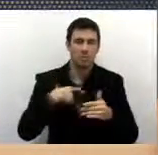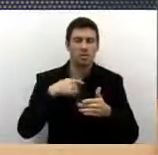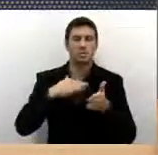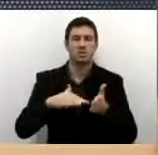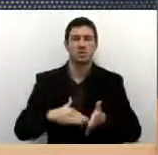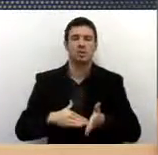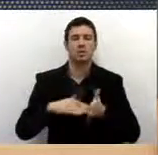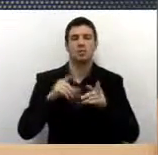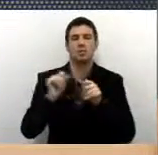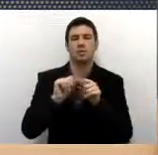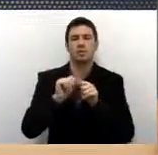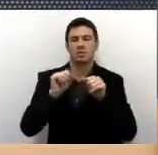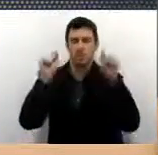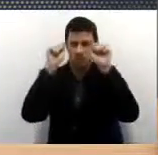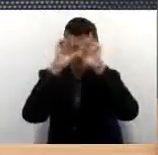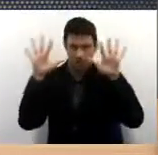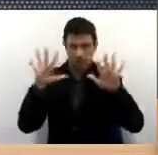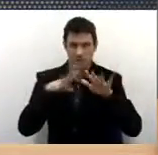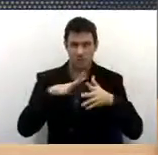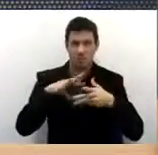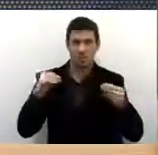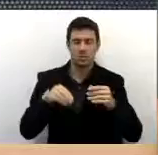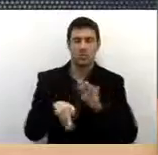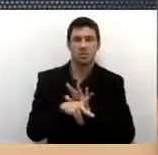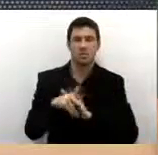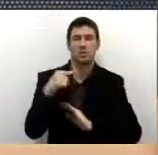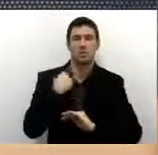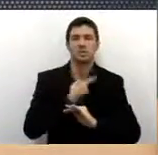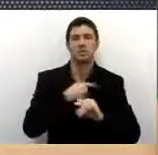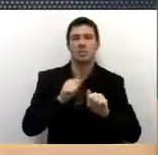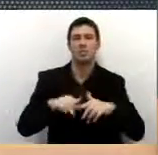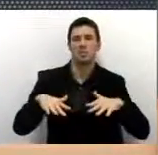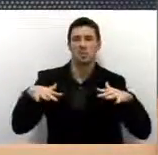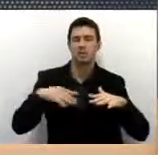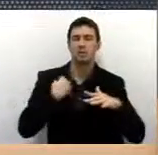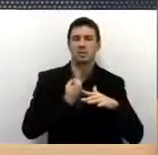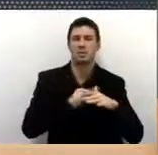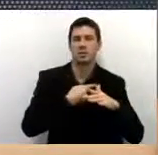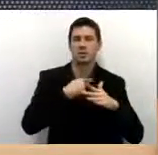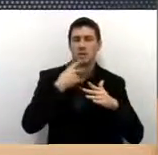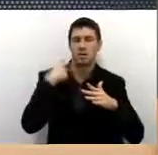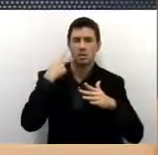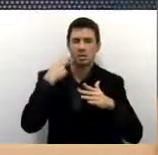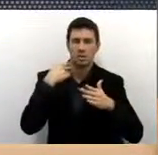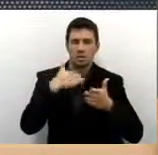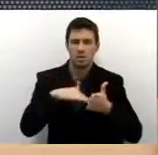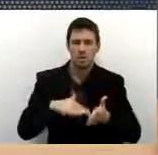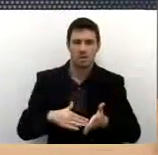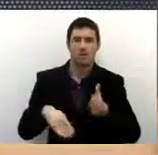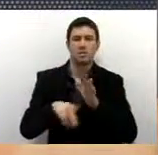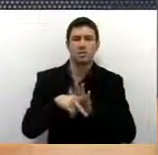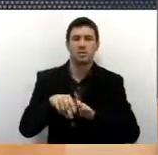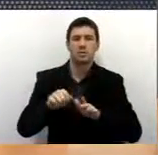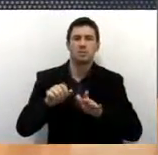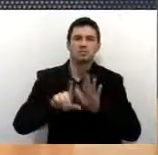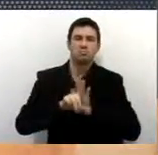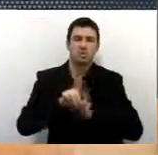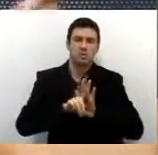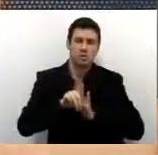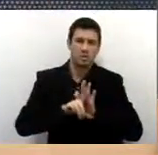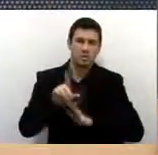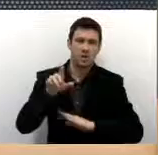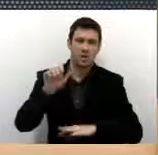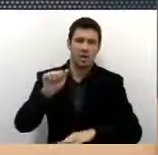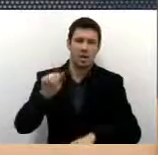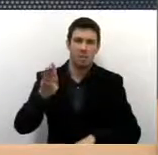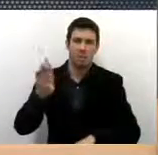secretário efetuará os devidos esclarecimentos. Chamo à mesa nosso nobre secretário da Secretaria de Assuntos Legislativos, o